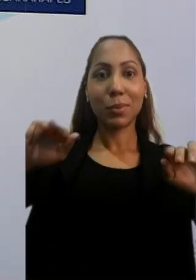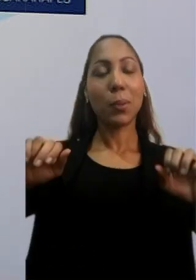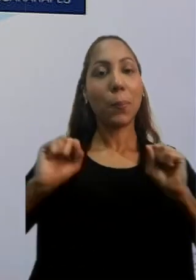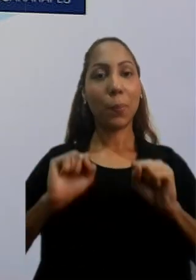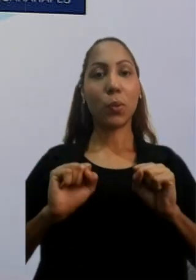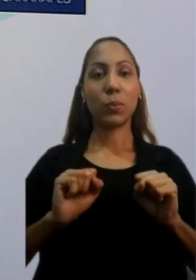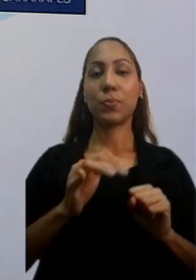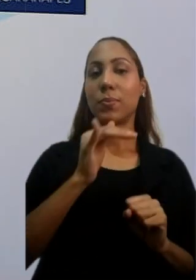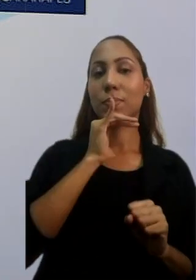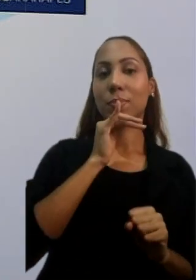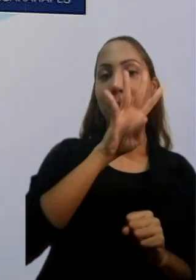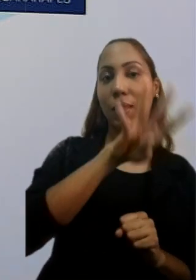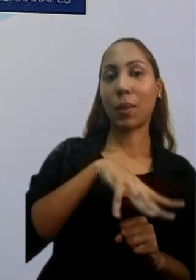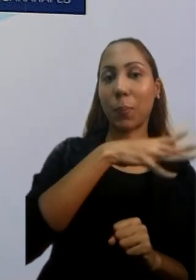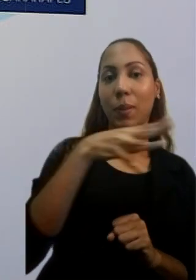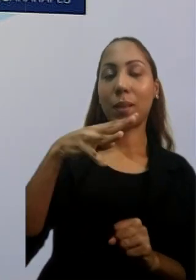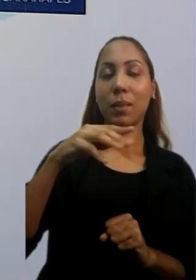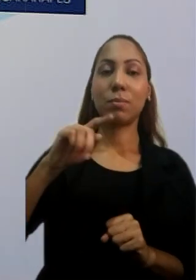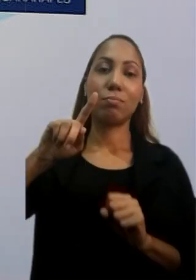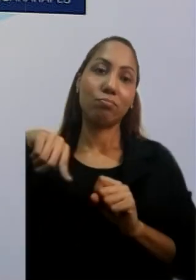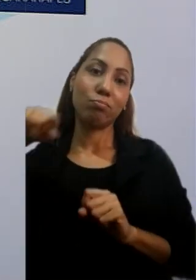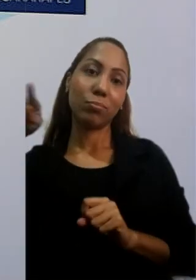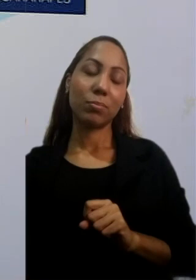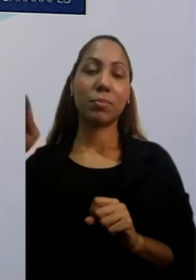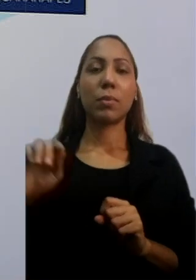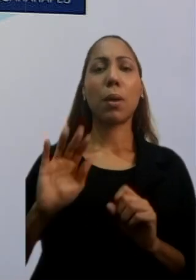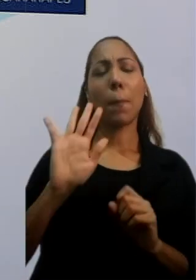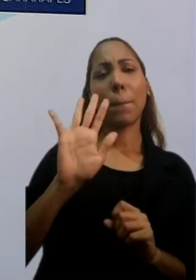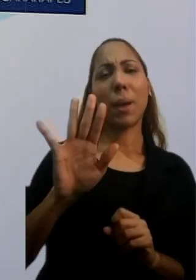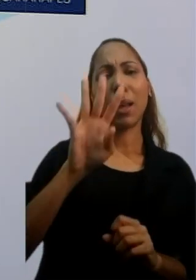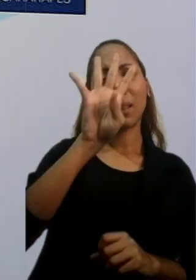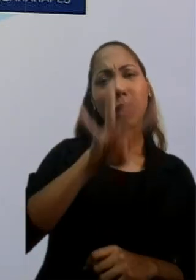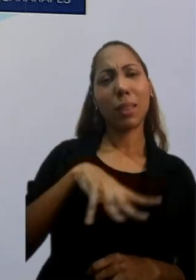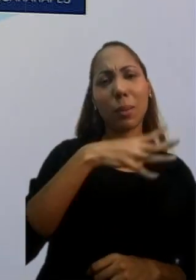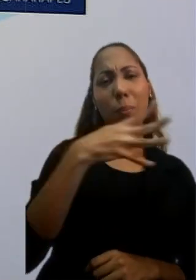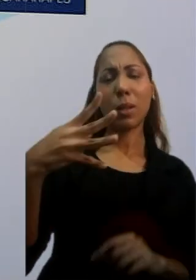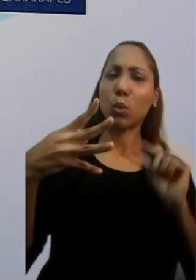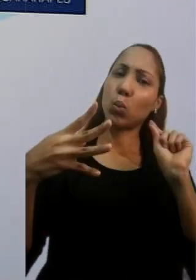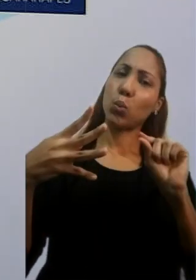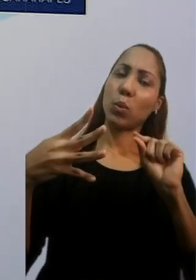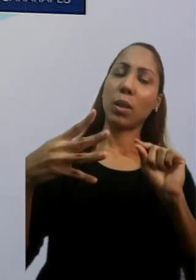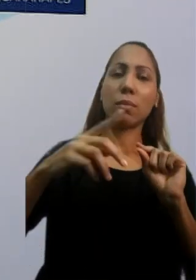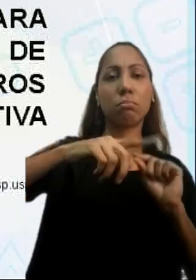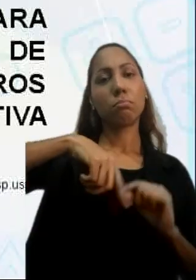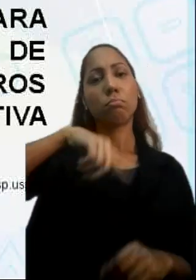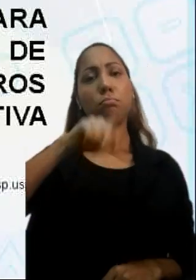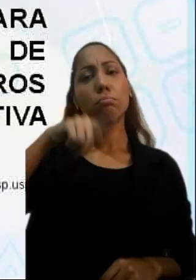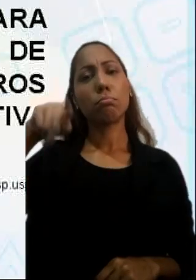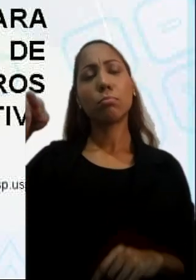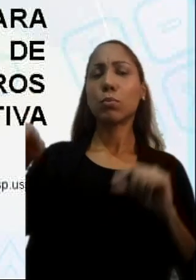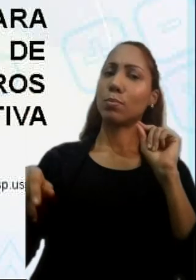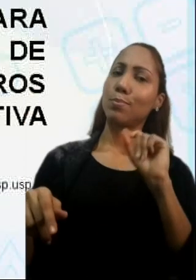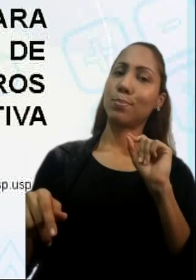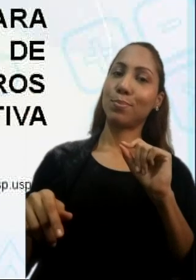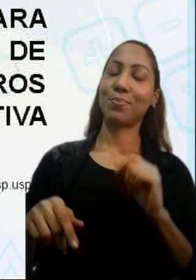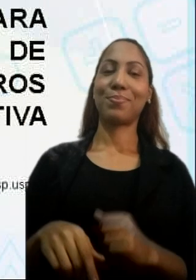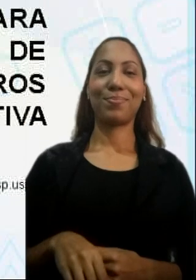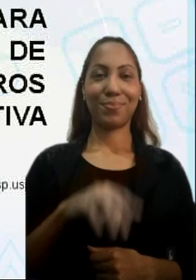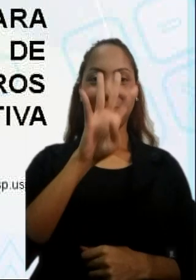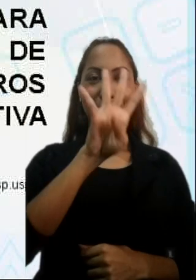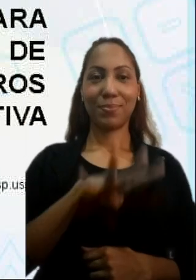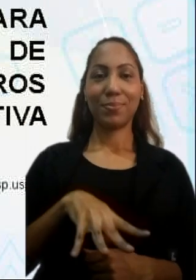exemplo, tabelas e gráfico? Mas o que é uma tabela e o que é um gráfico?